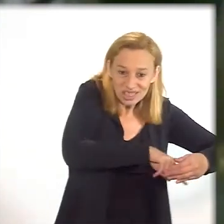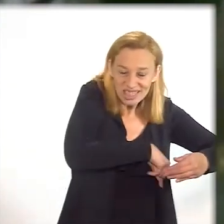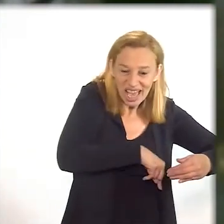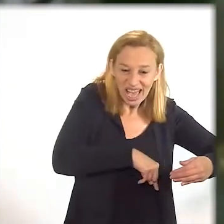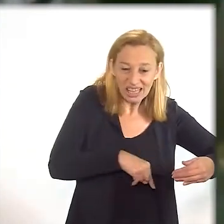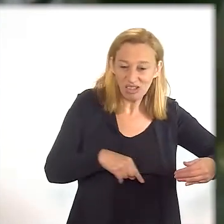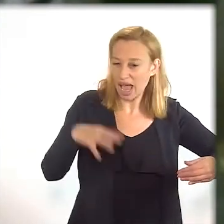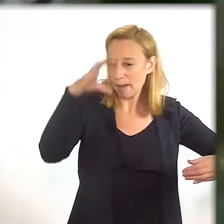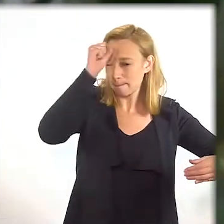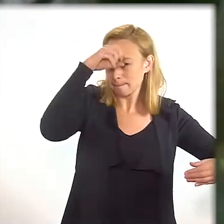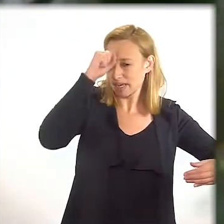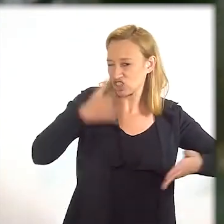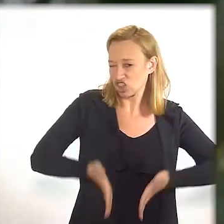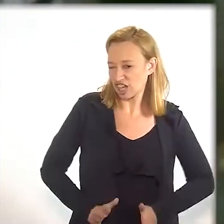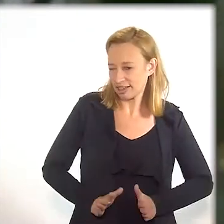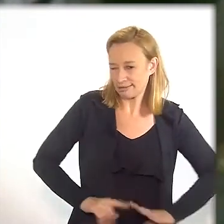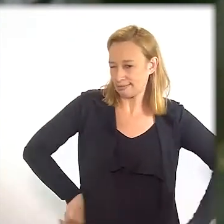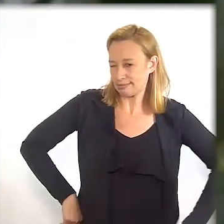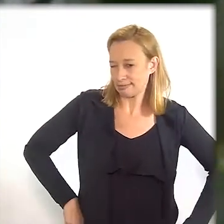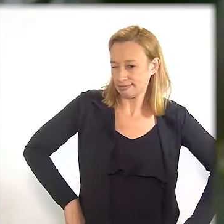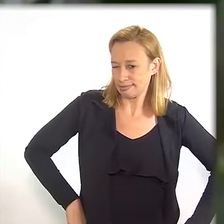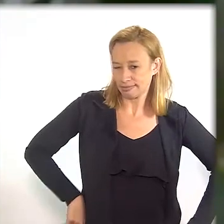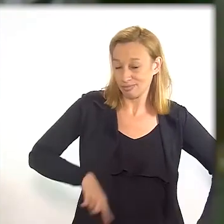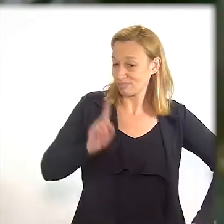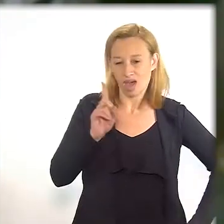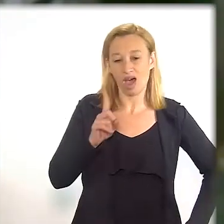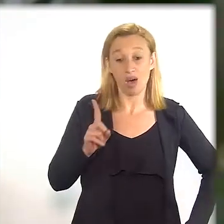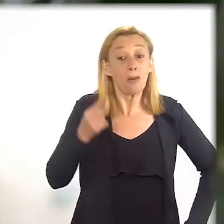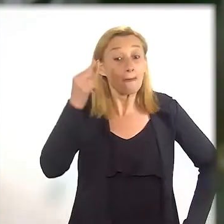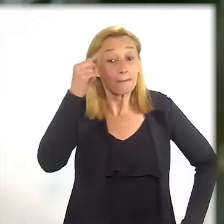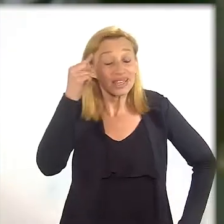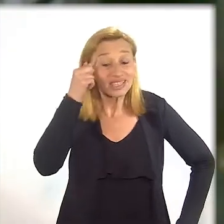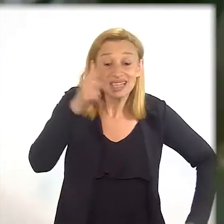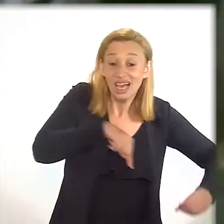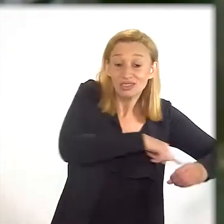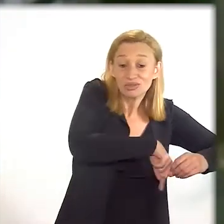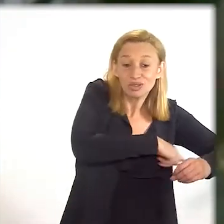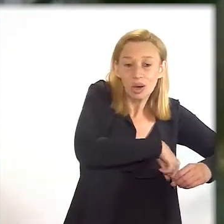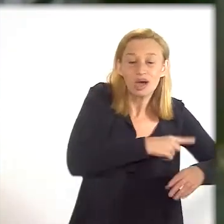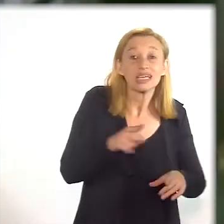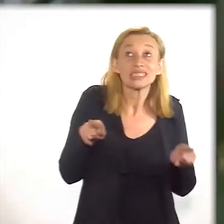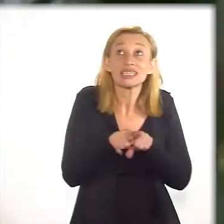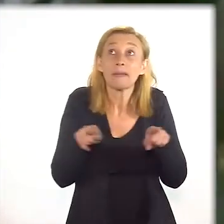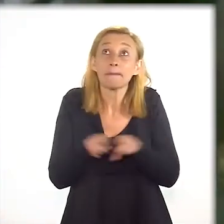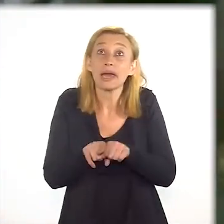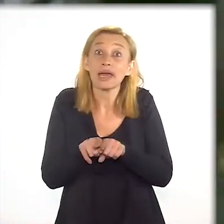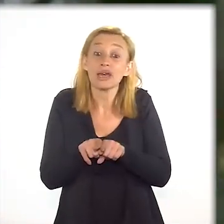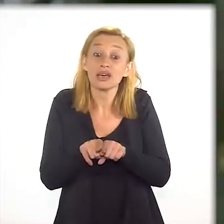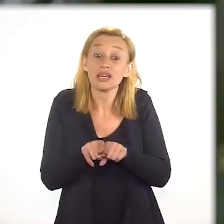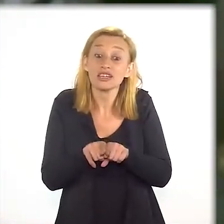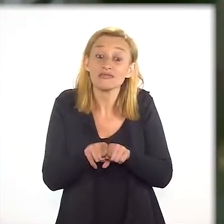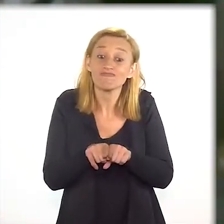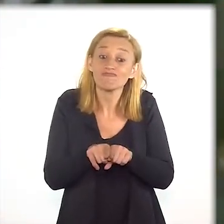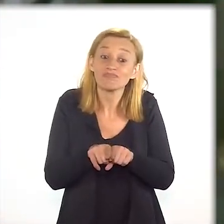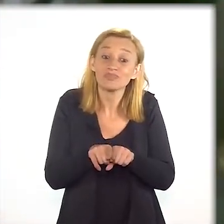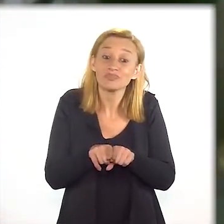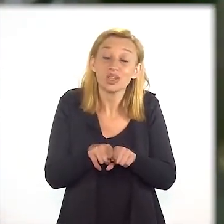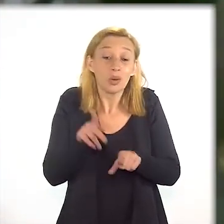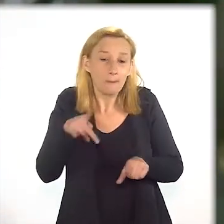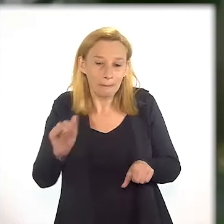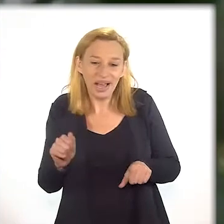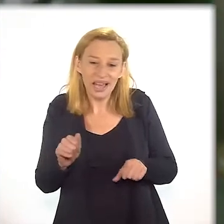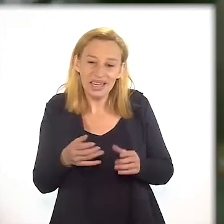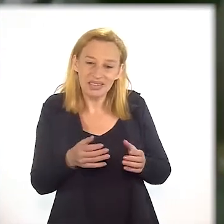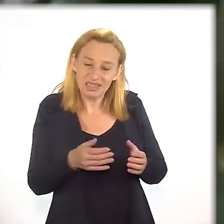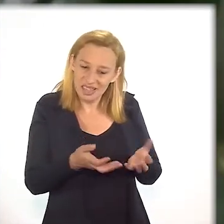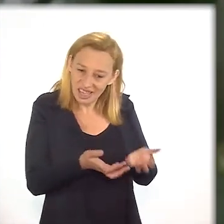nasce sabendo, né? Então, pensar na culinária como também algo que pais querem